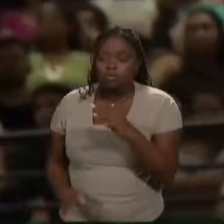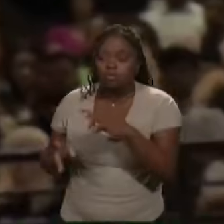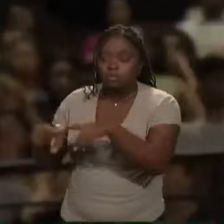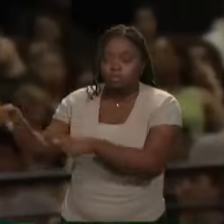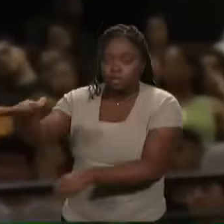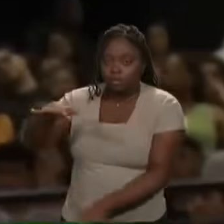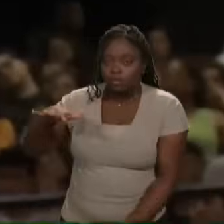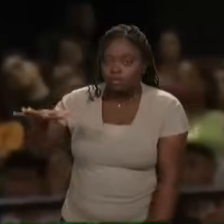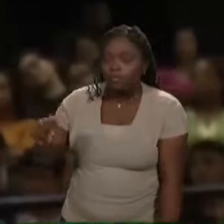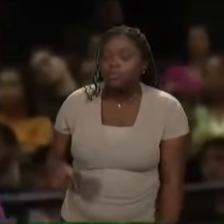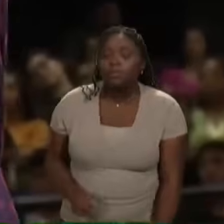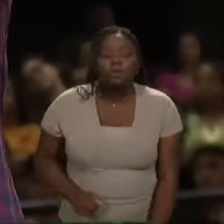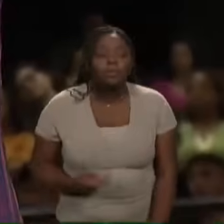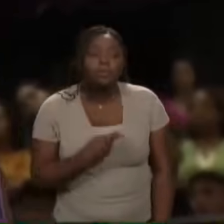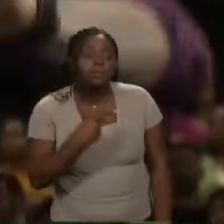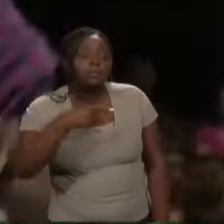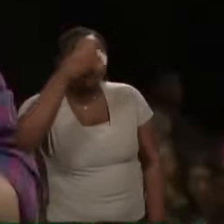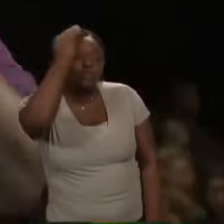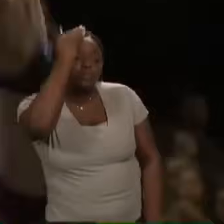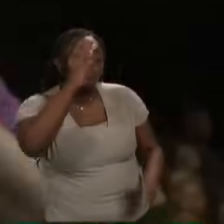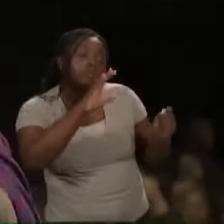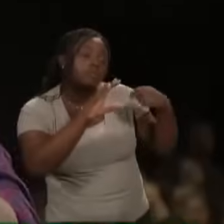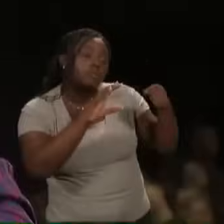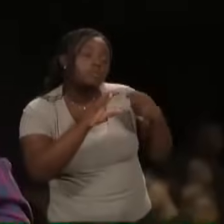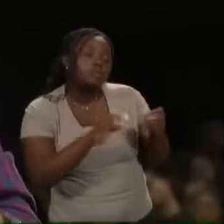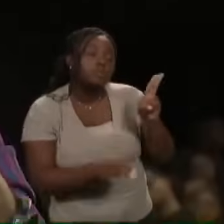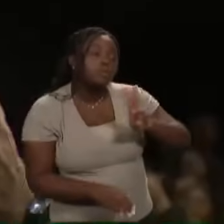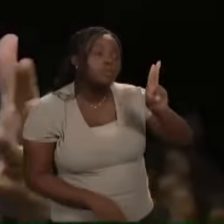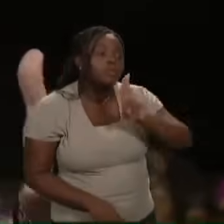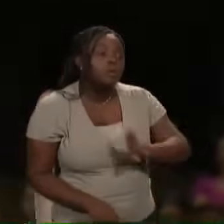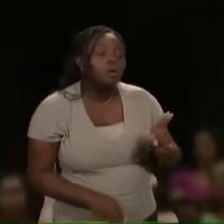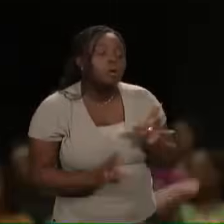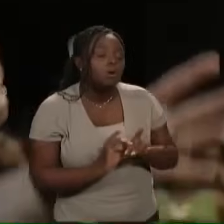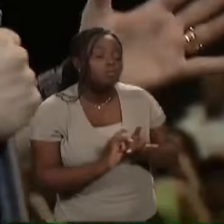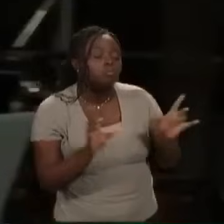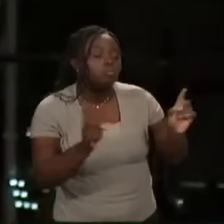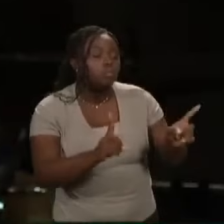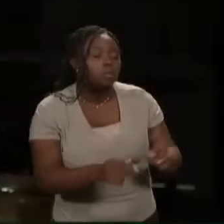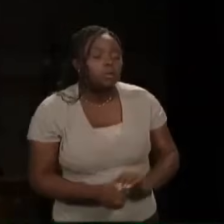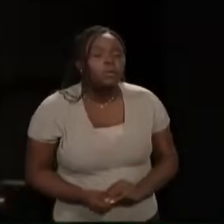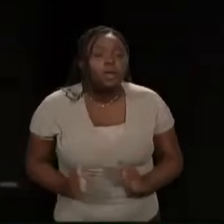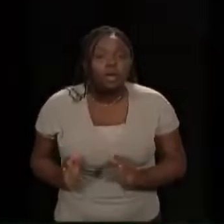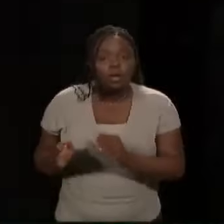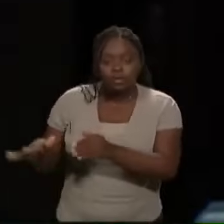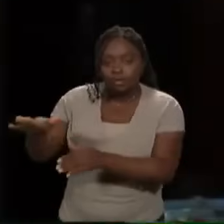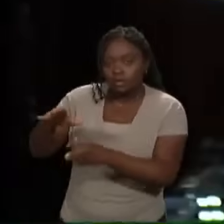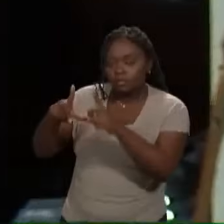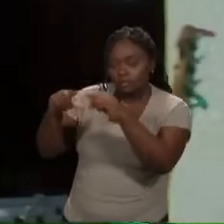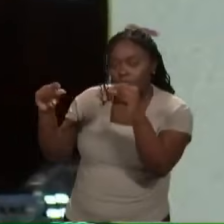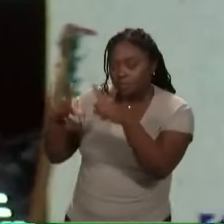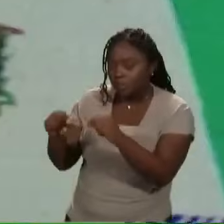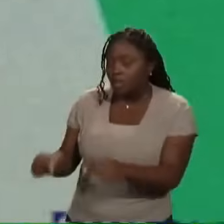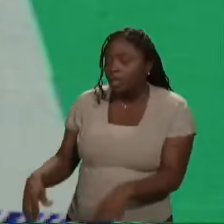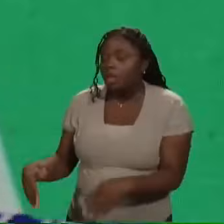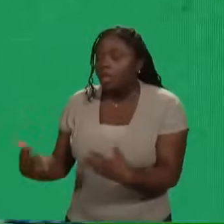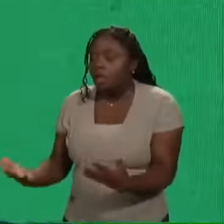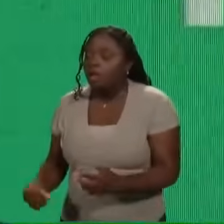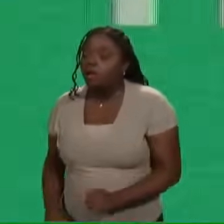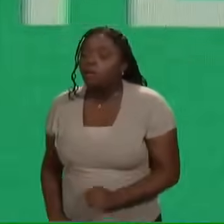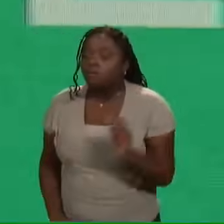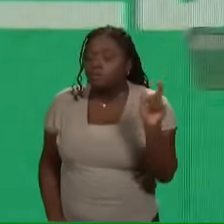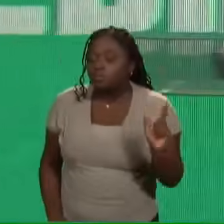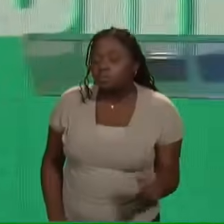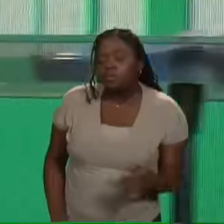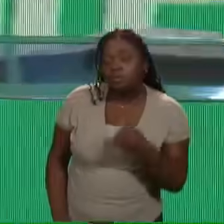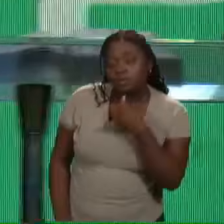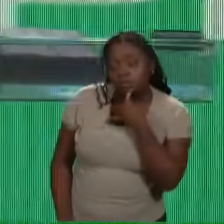ó, passou o Lucinho, usou meu vídeo sem minha autorização. Eu não sabia. Cheguei lá na região, o pessoal me falou: o fulano está triste com você.